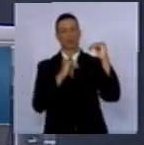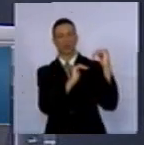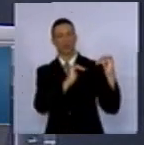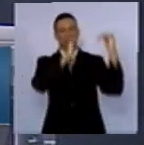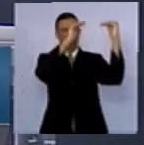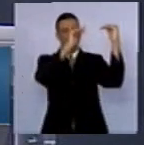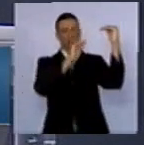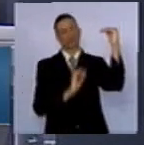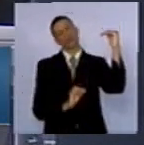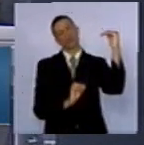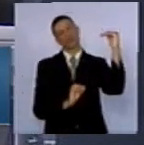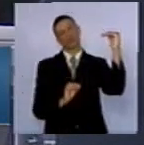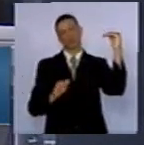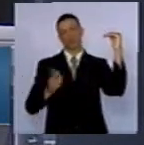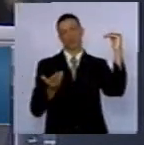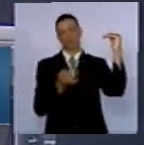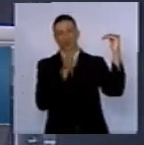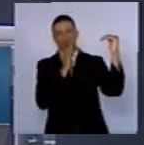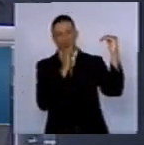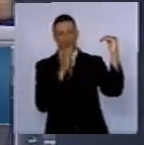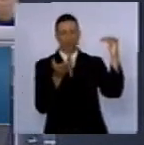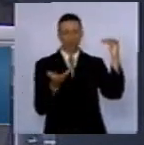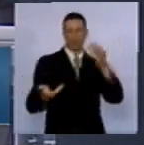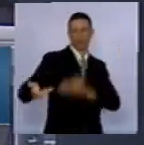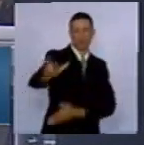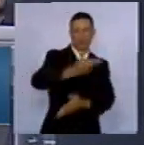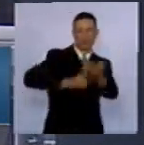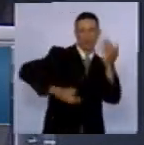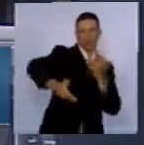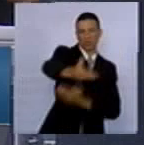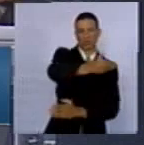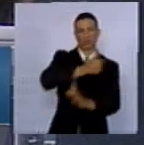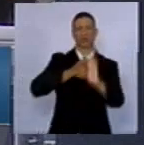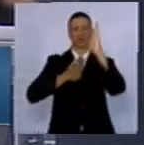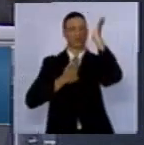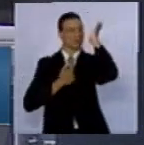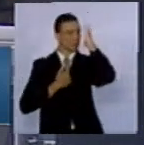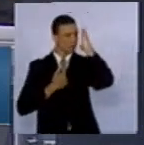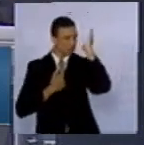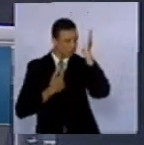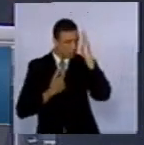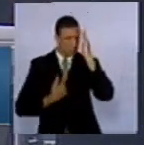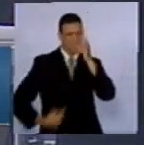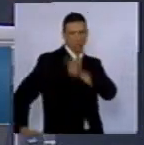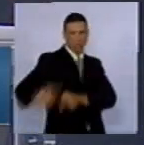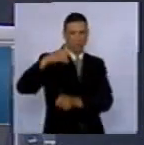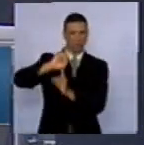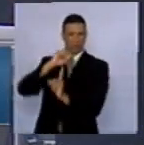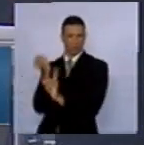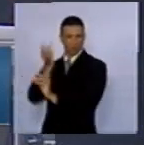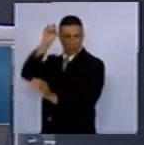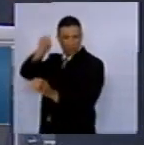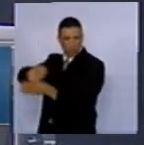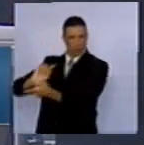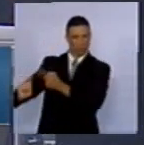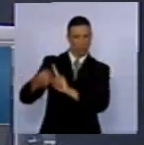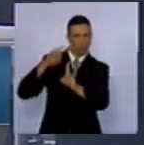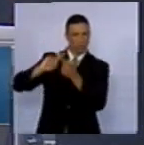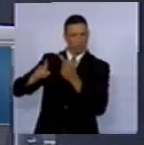de dos interesses segmentados e legítimos que existem disputa na sociedade